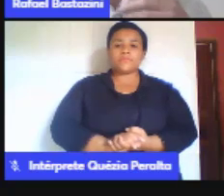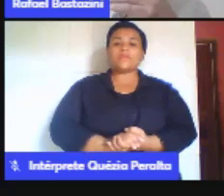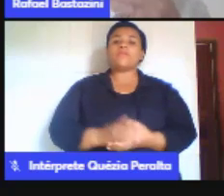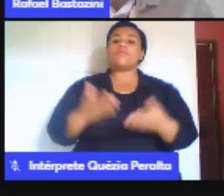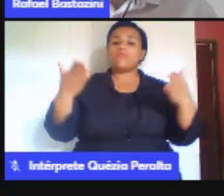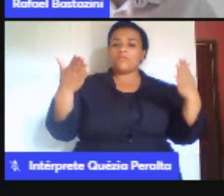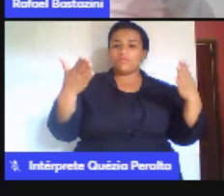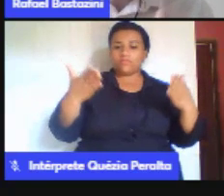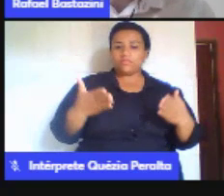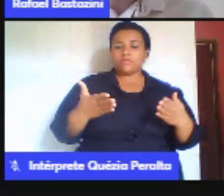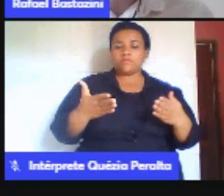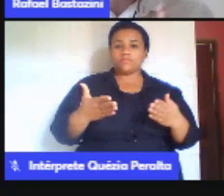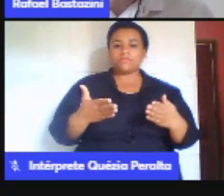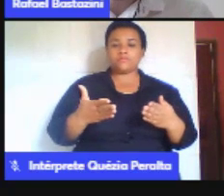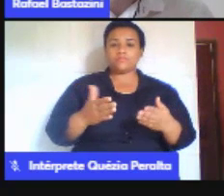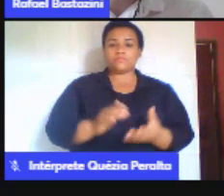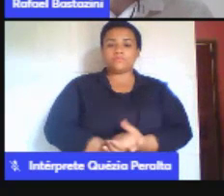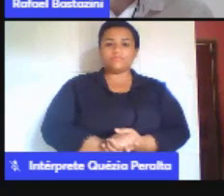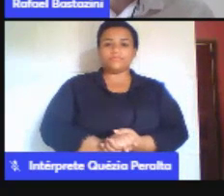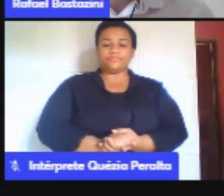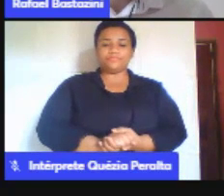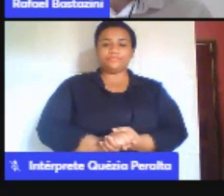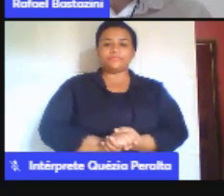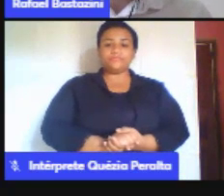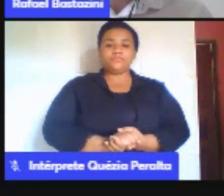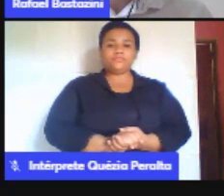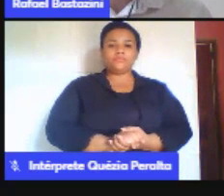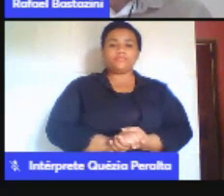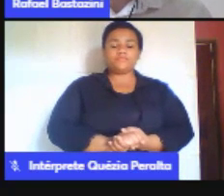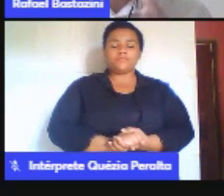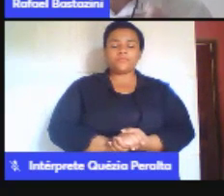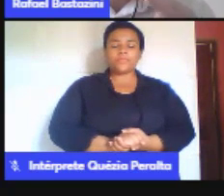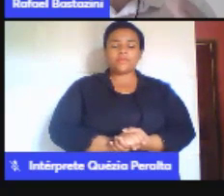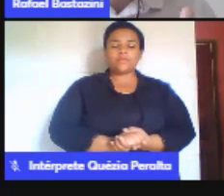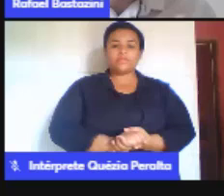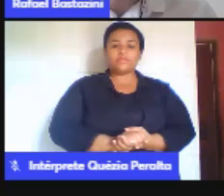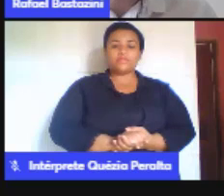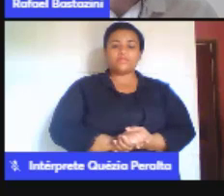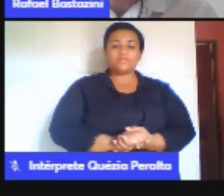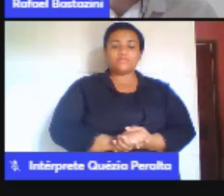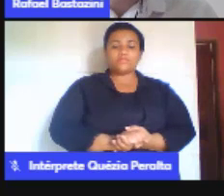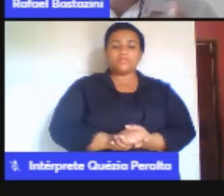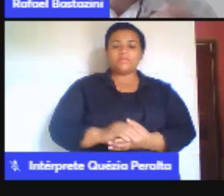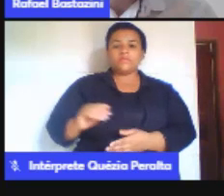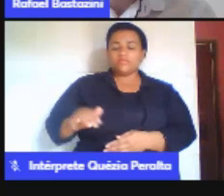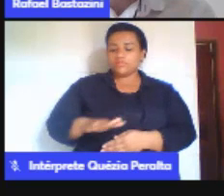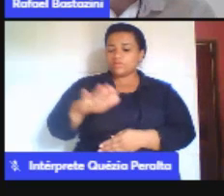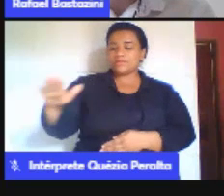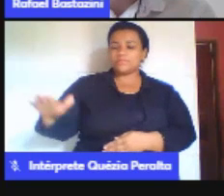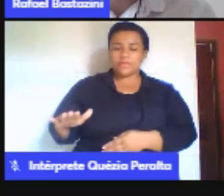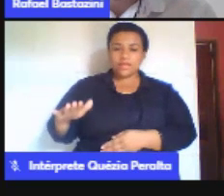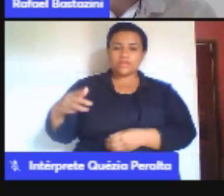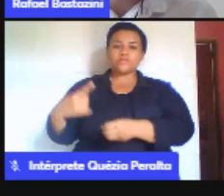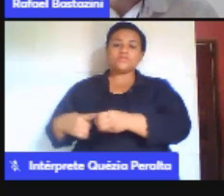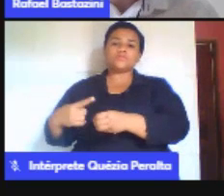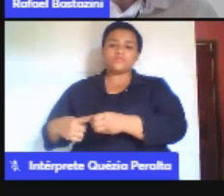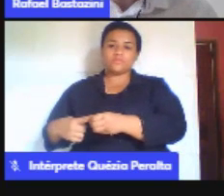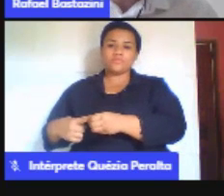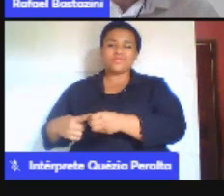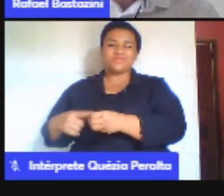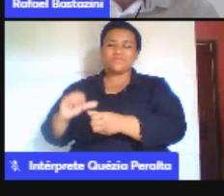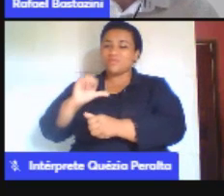agrícolas, influenciou muito na produção do próprio espaço urbano, está